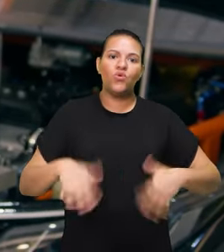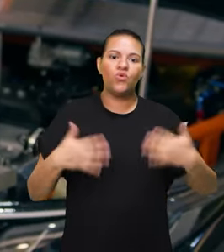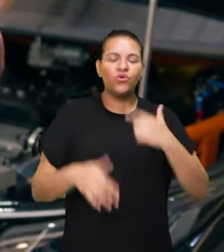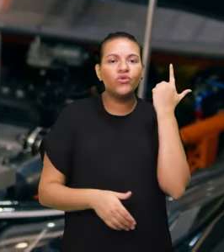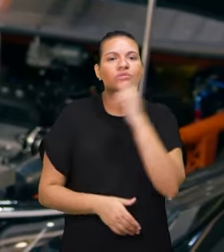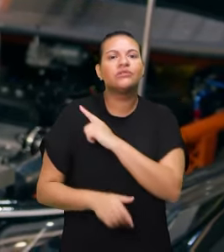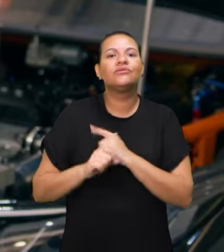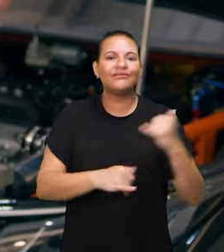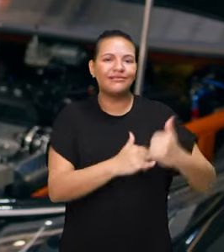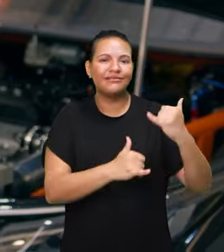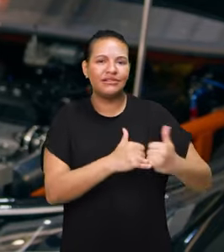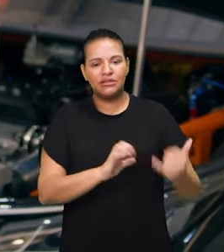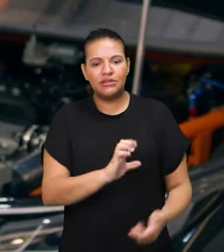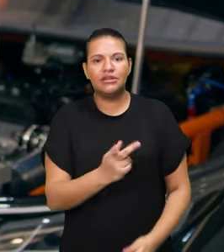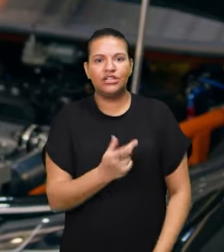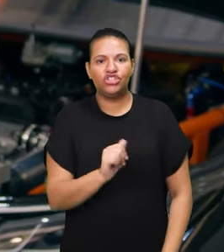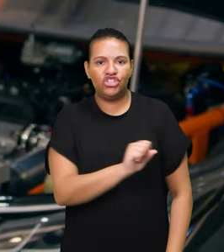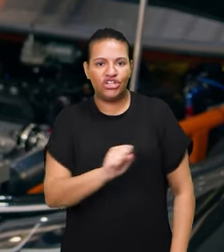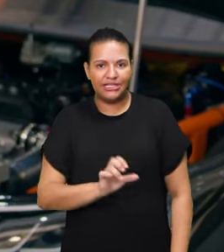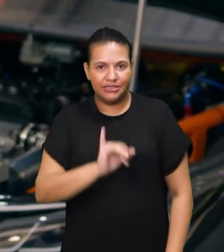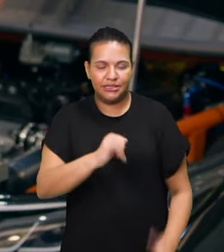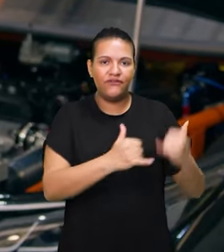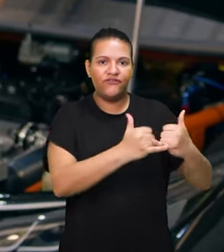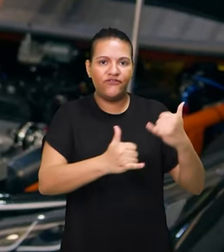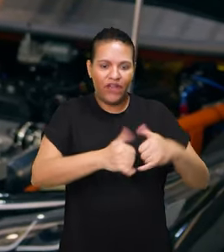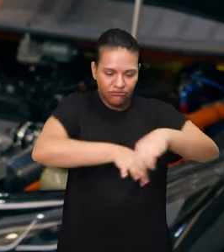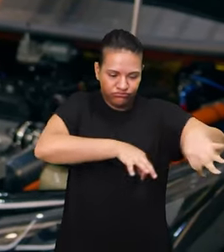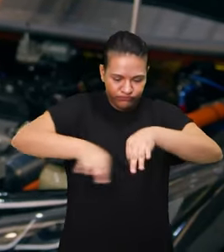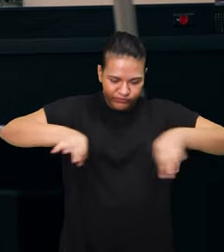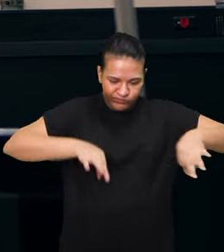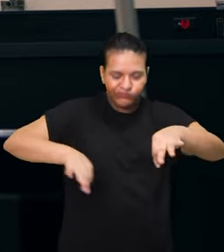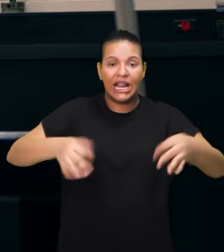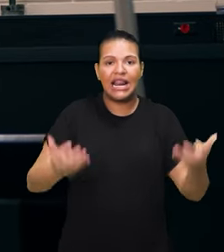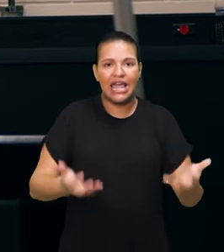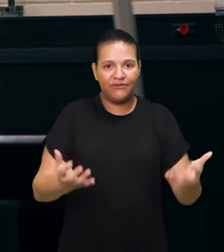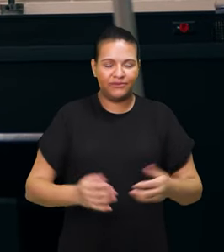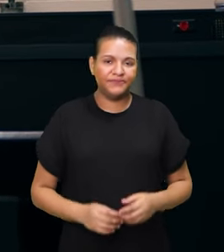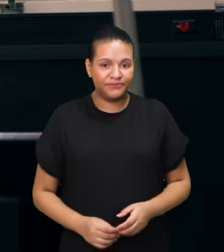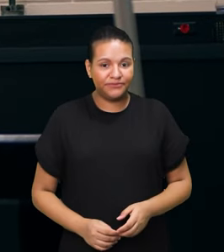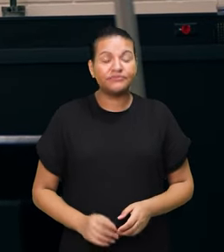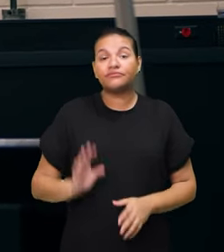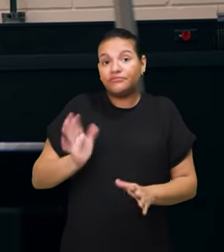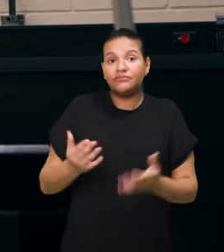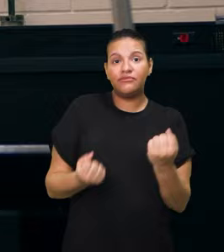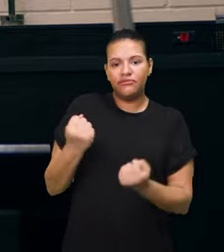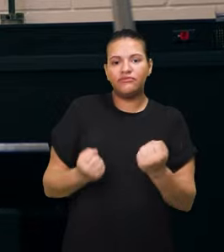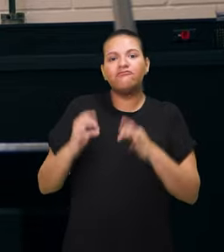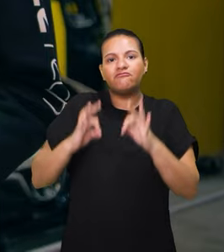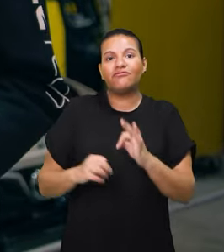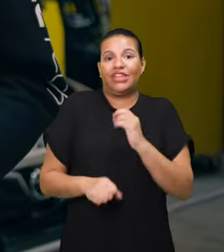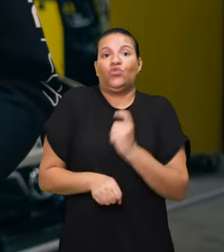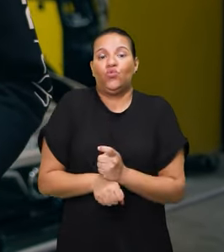porque a gente consegue fazer um chassi mais leve com a mesma resistência ou mais resistência que os chassis atuais então assim se estudou um carro muito mais